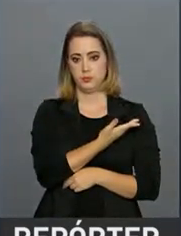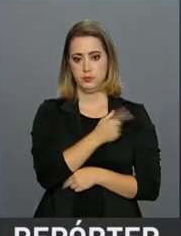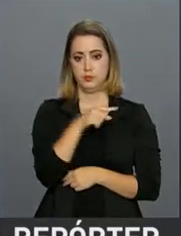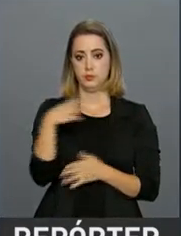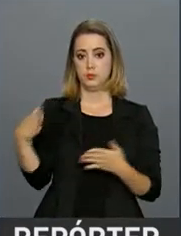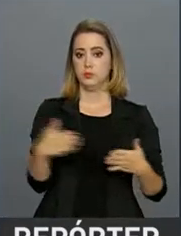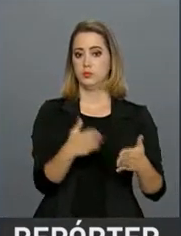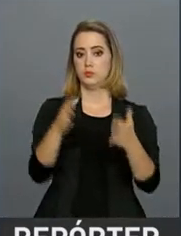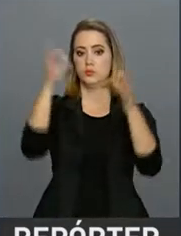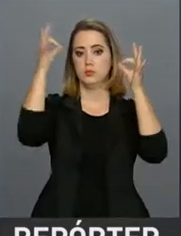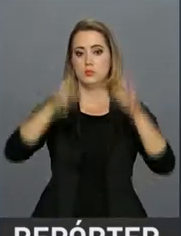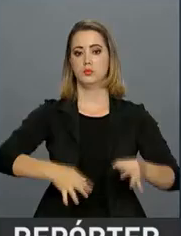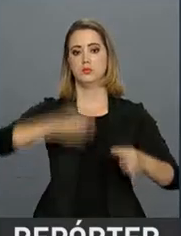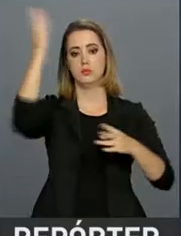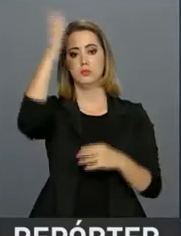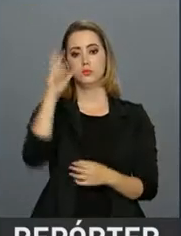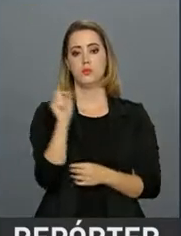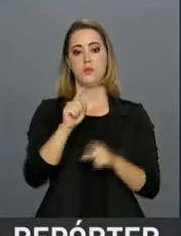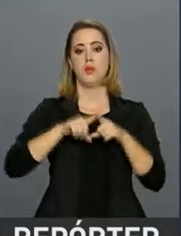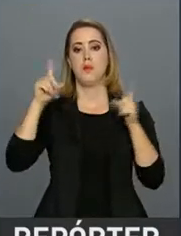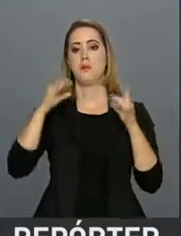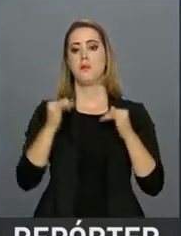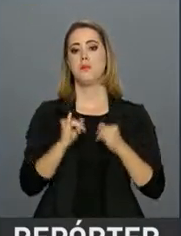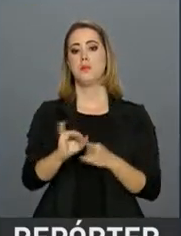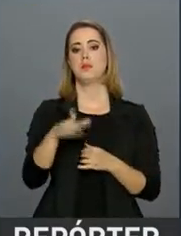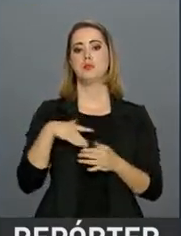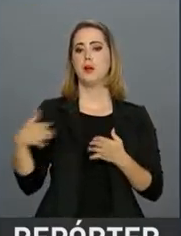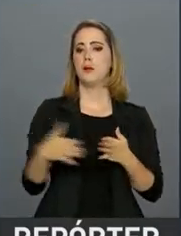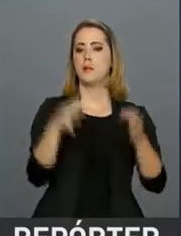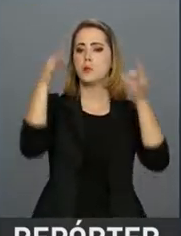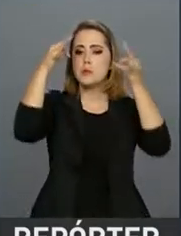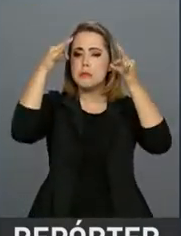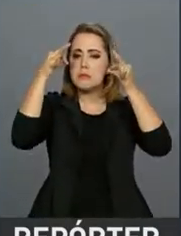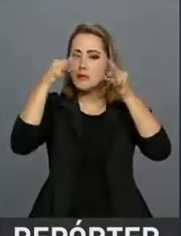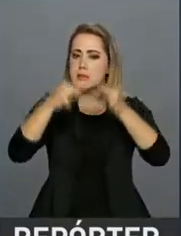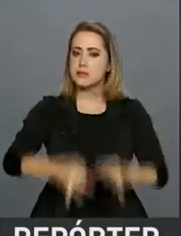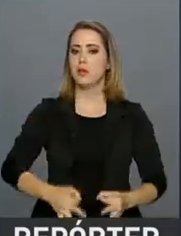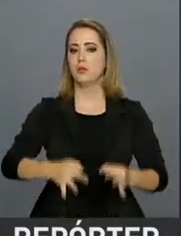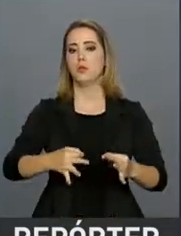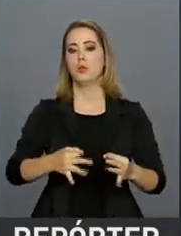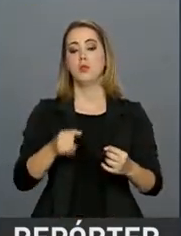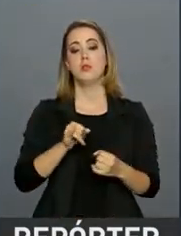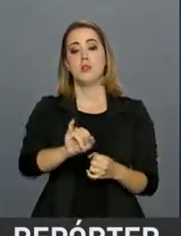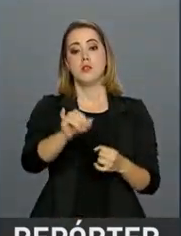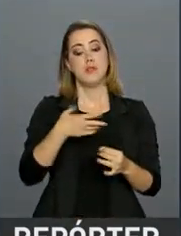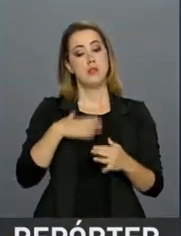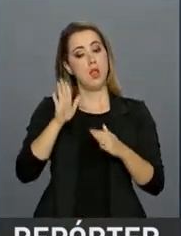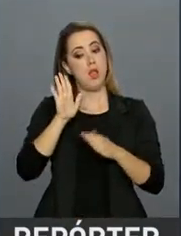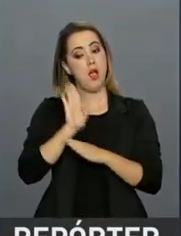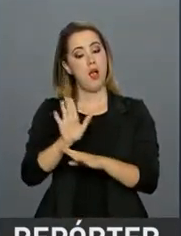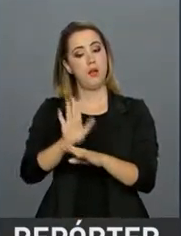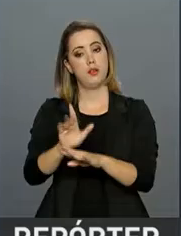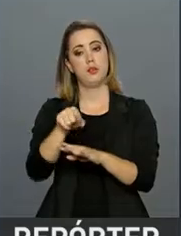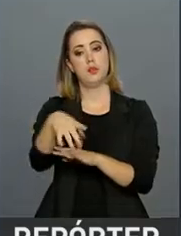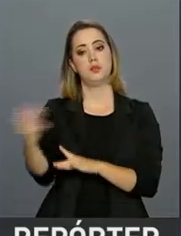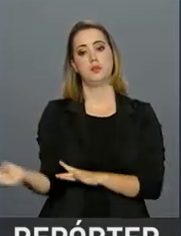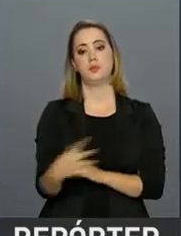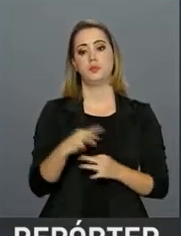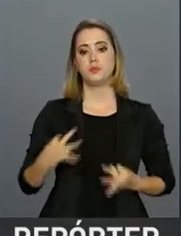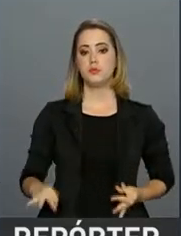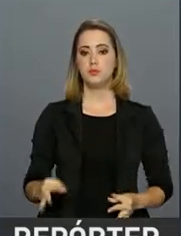caminho correto, mas ele se torna mais correto ainda na medida que prestigia a